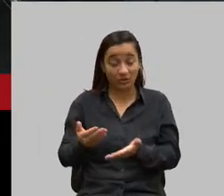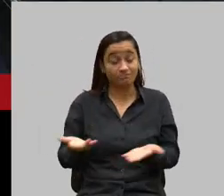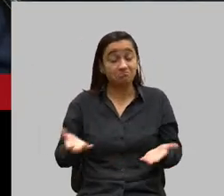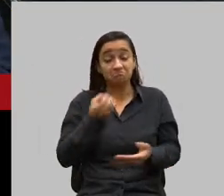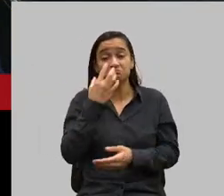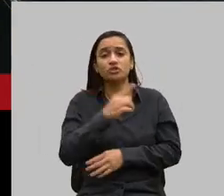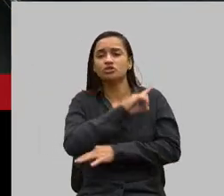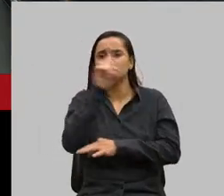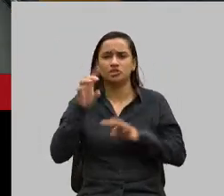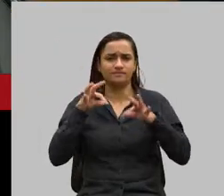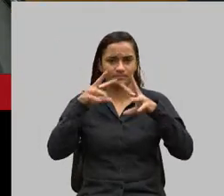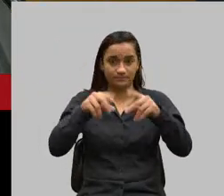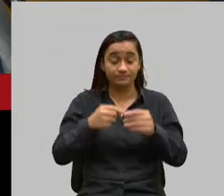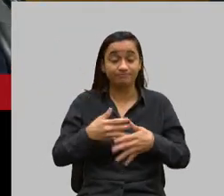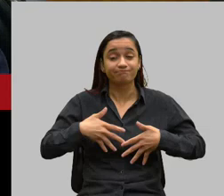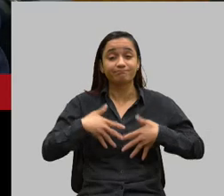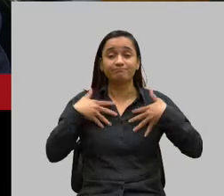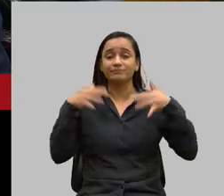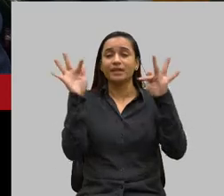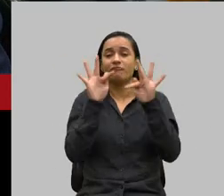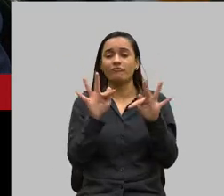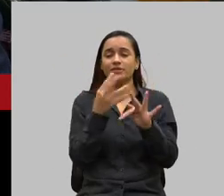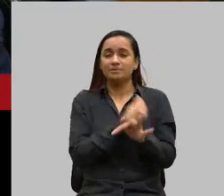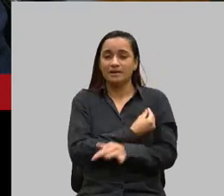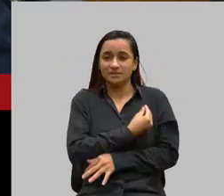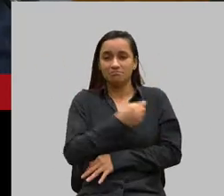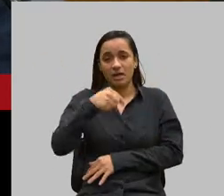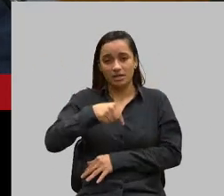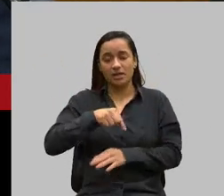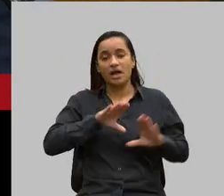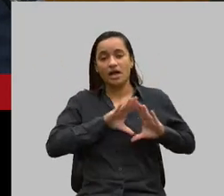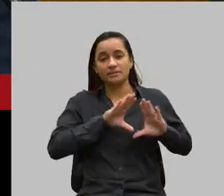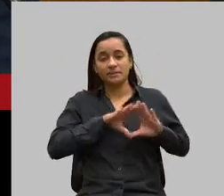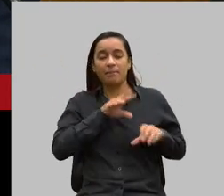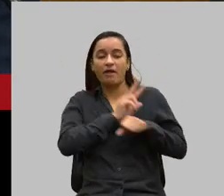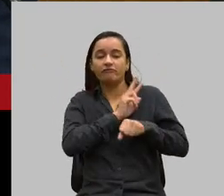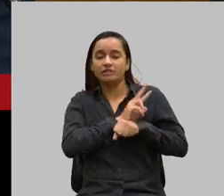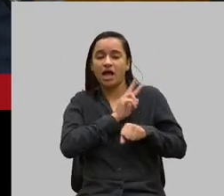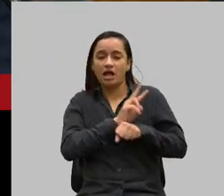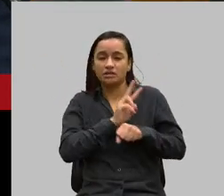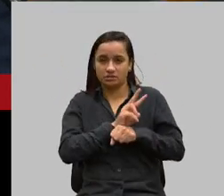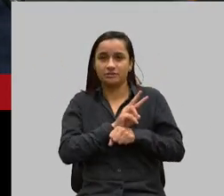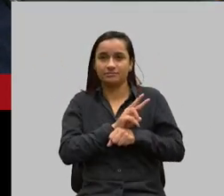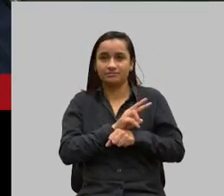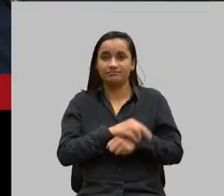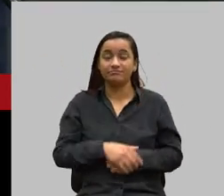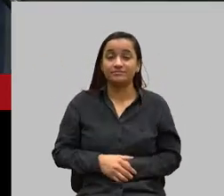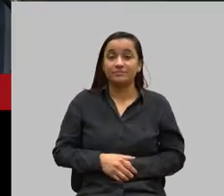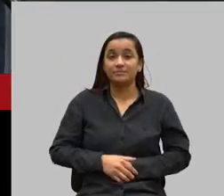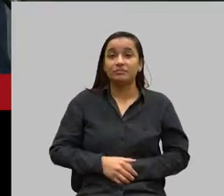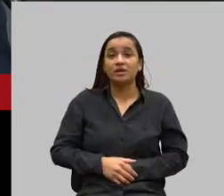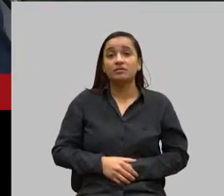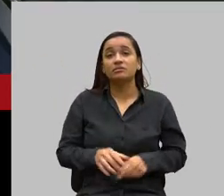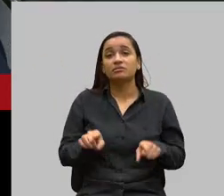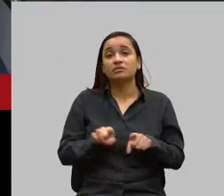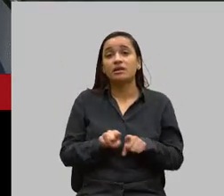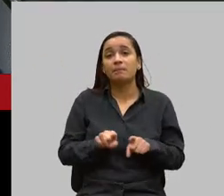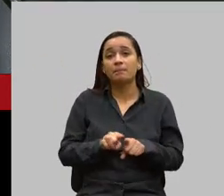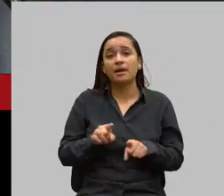participar do Assembleia fiscaliza secretário Fernando e poder